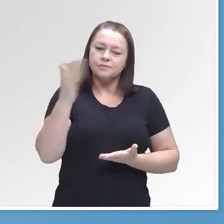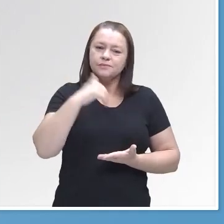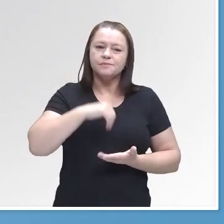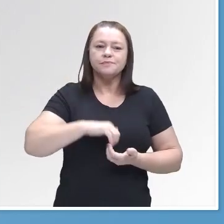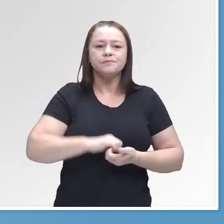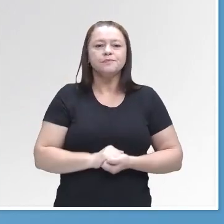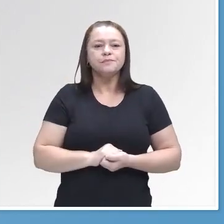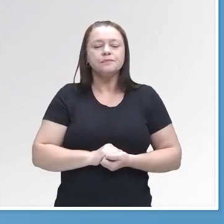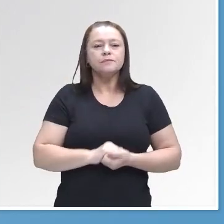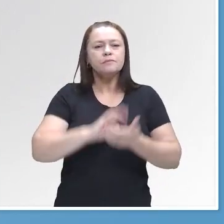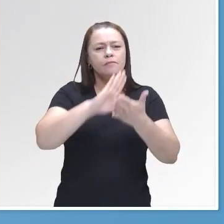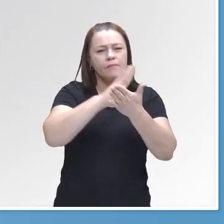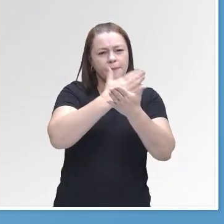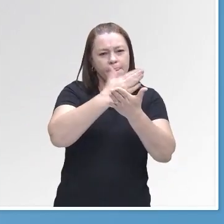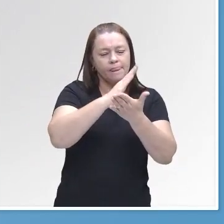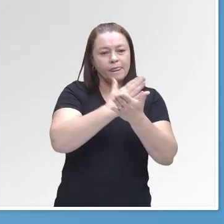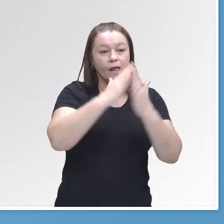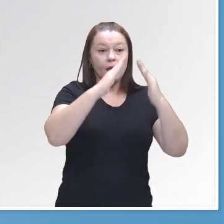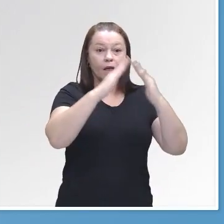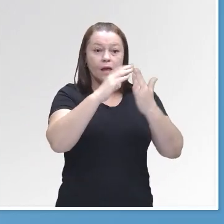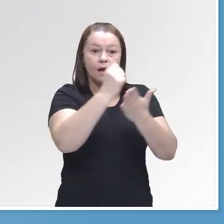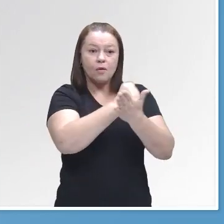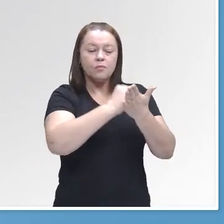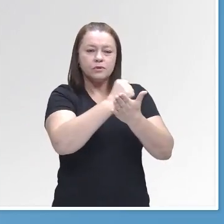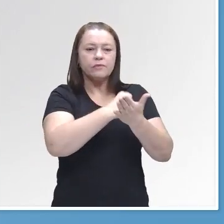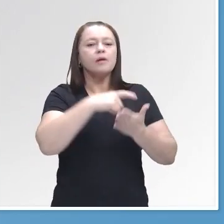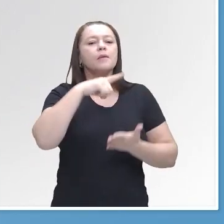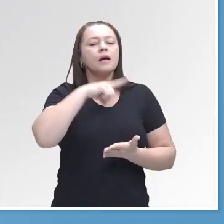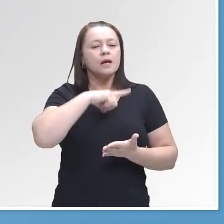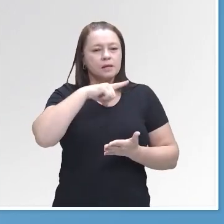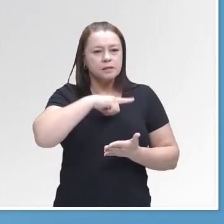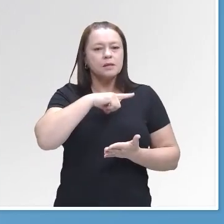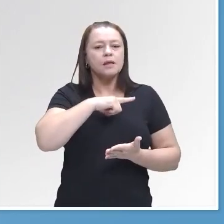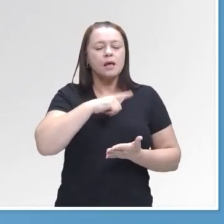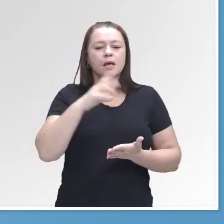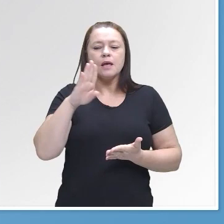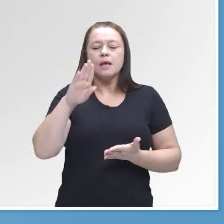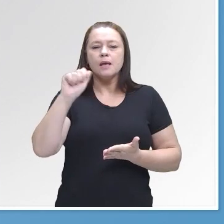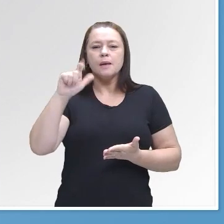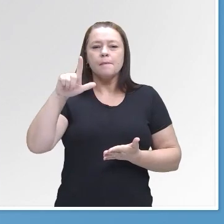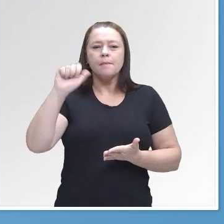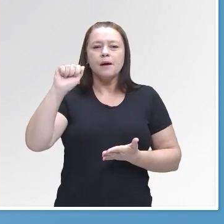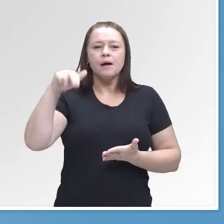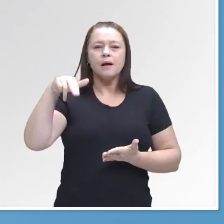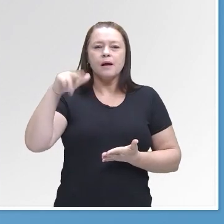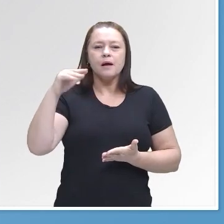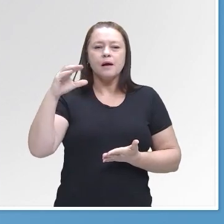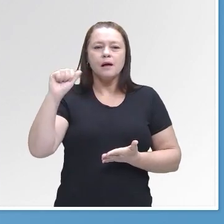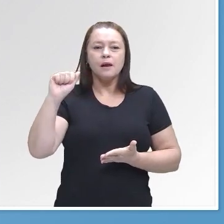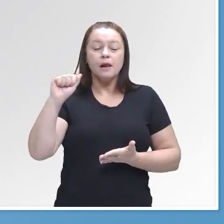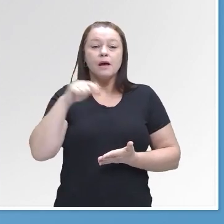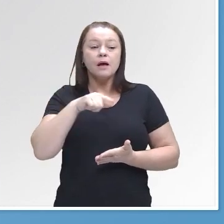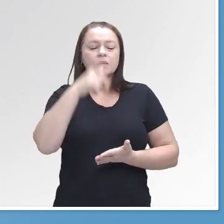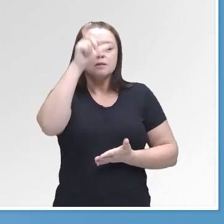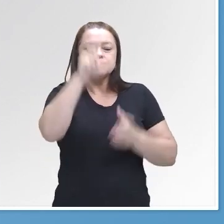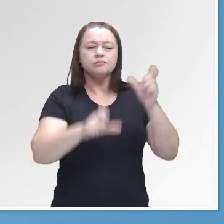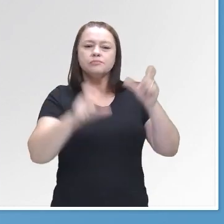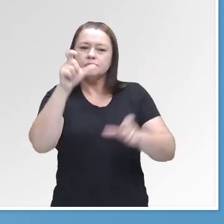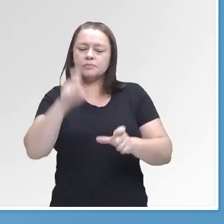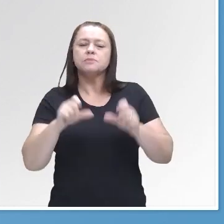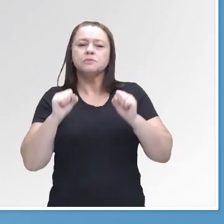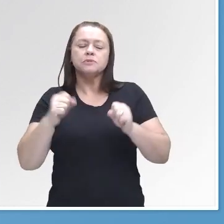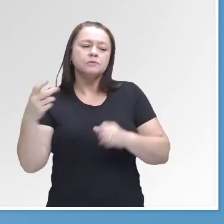certas farmácias, há balanças à disposição dos clientes para verificarem